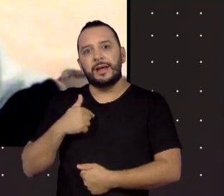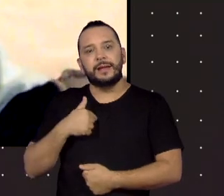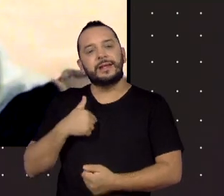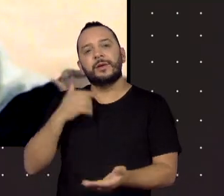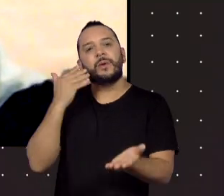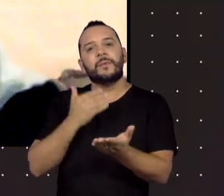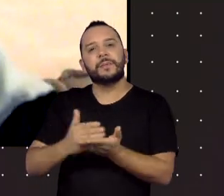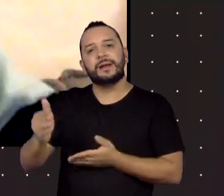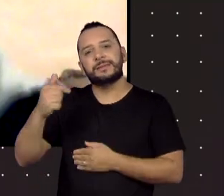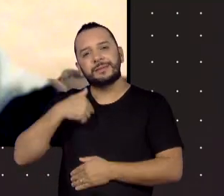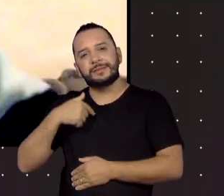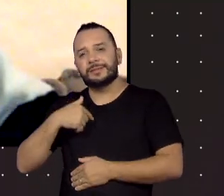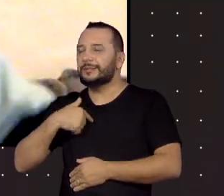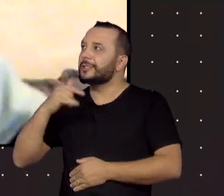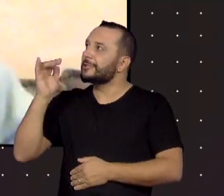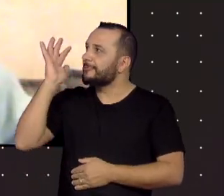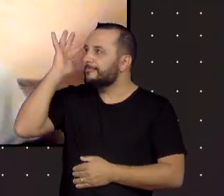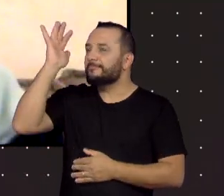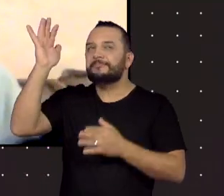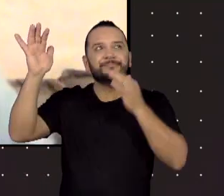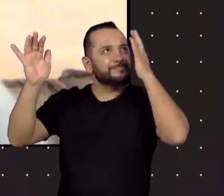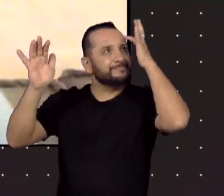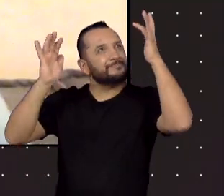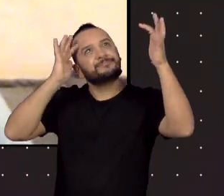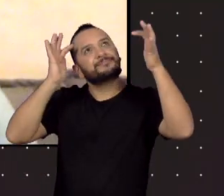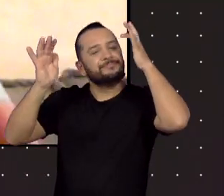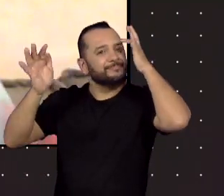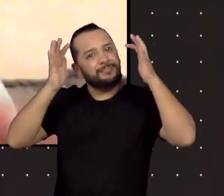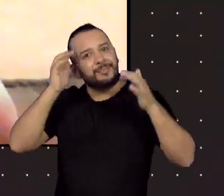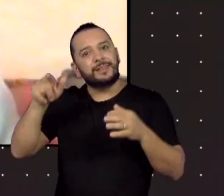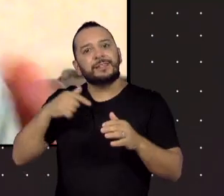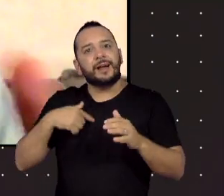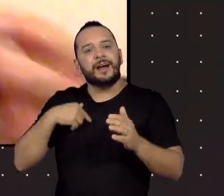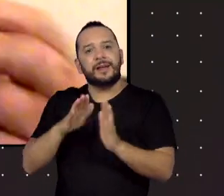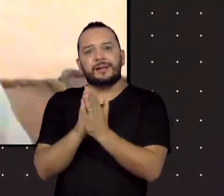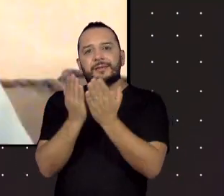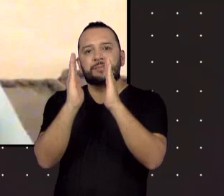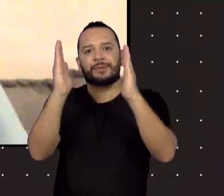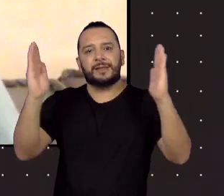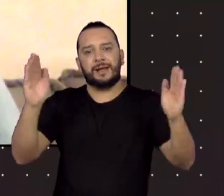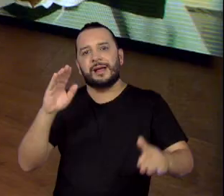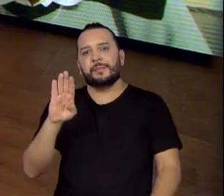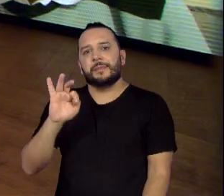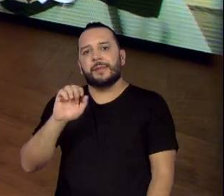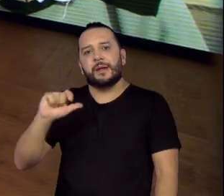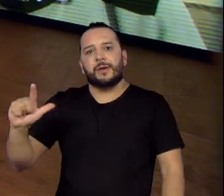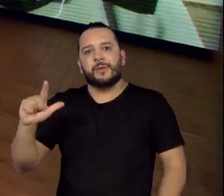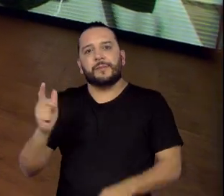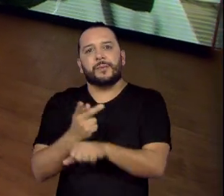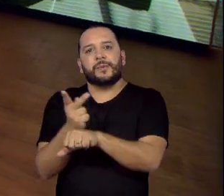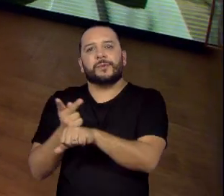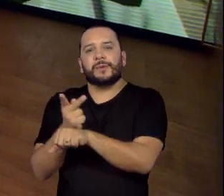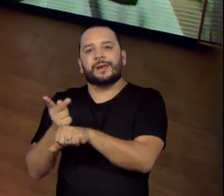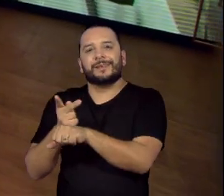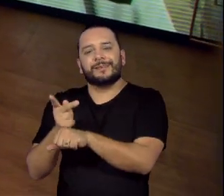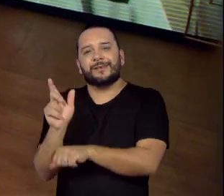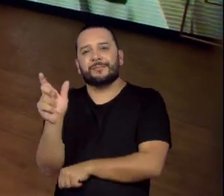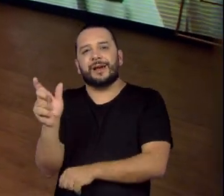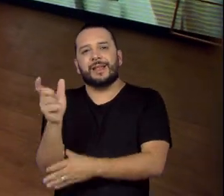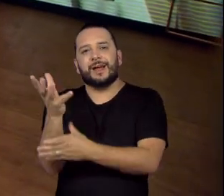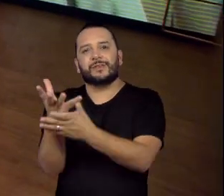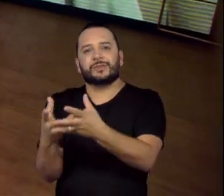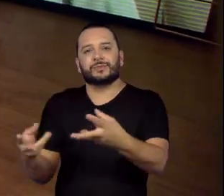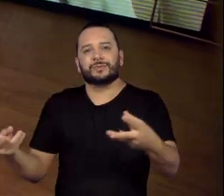direção à Biblioteca de Babel em busca da sua palavra perdida. Eu gostei muito de trabalhar